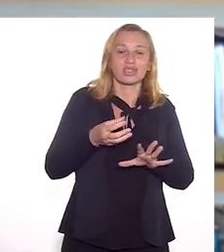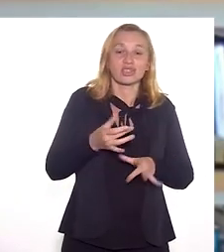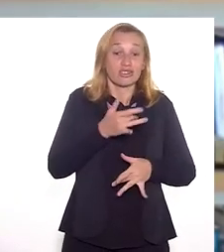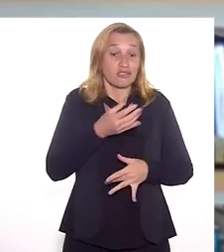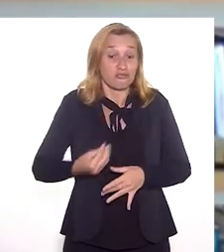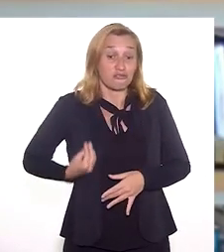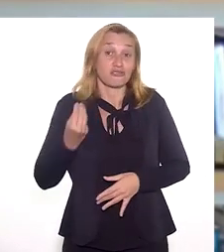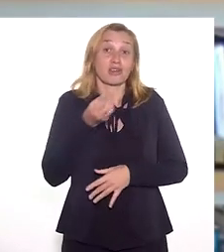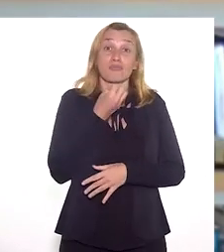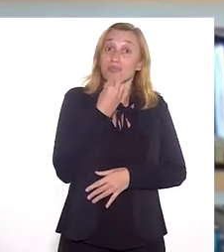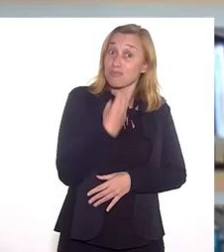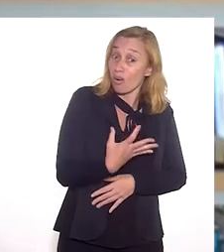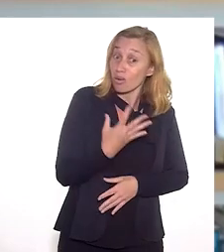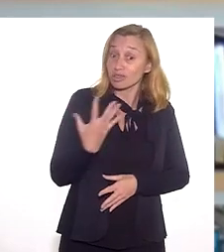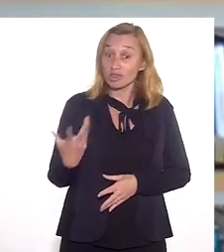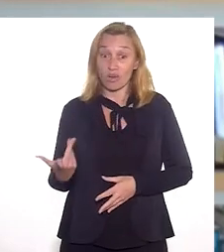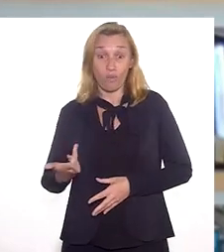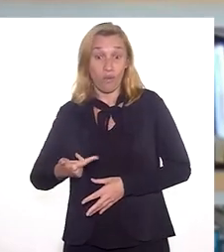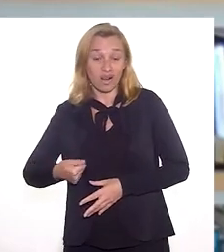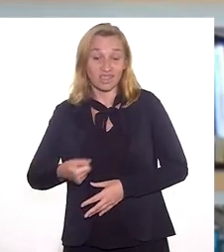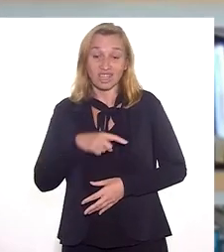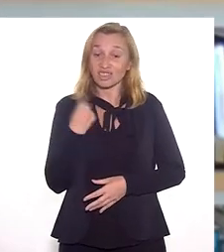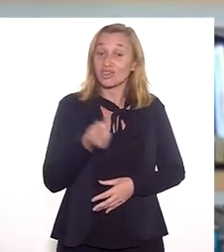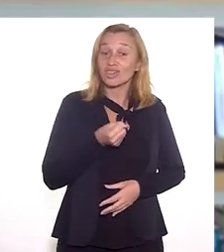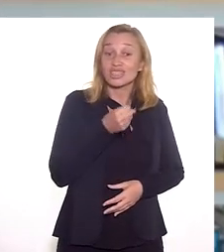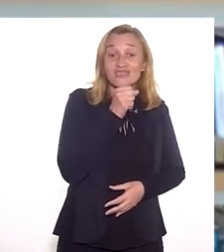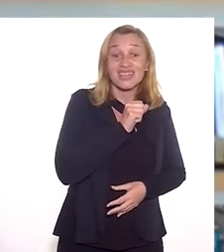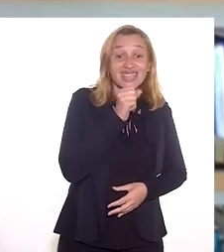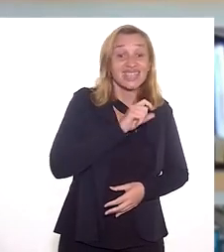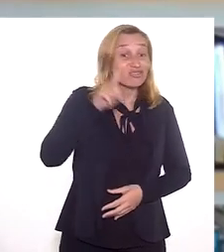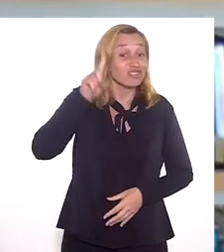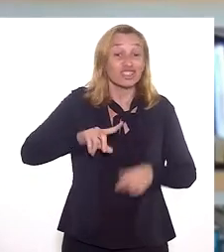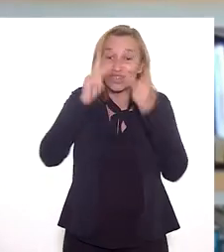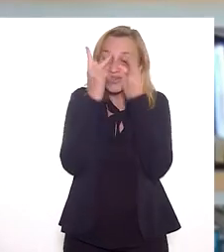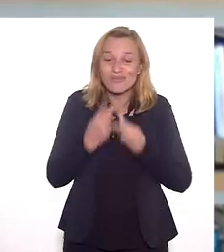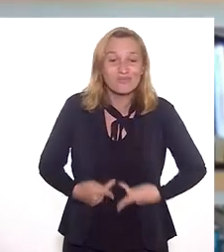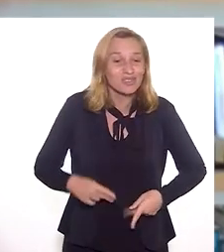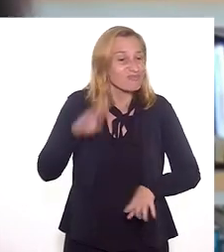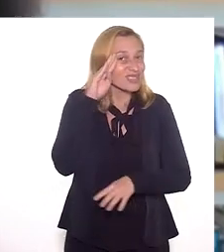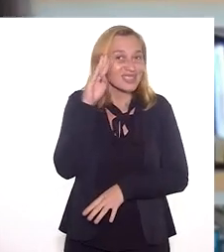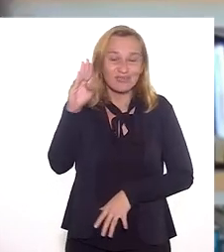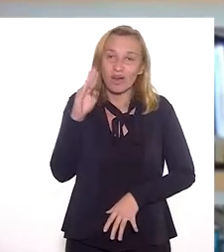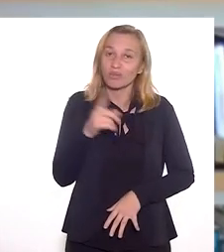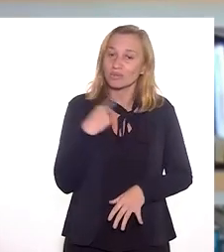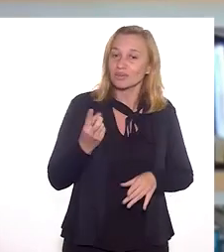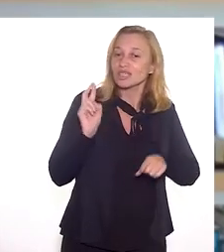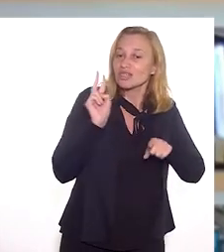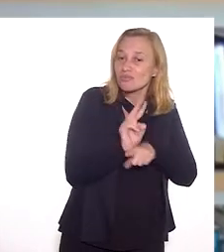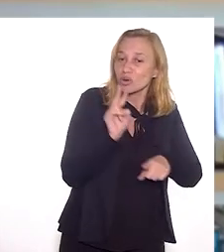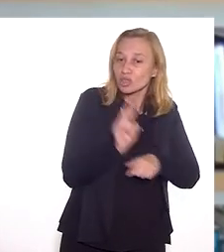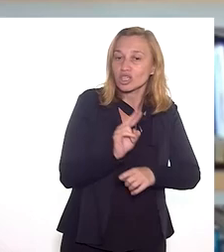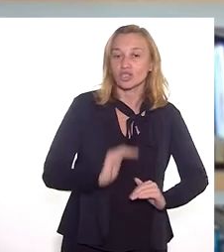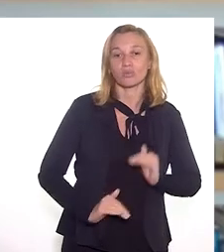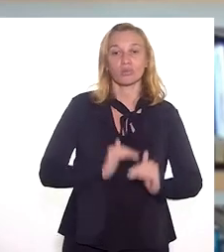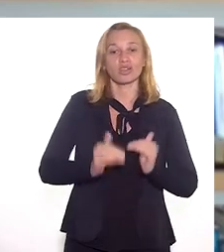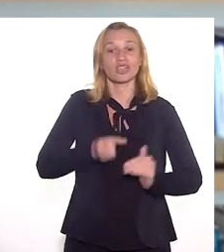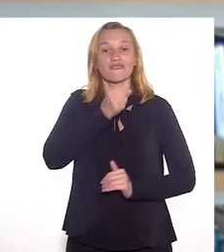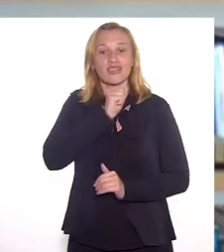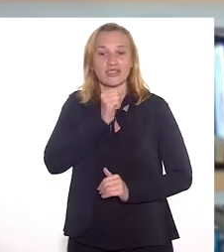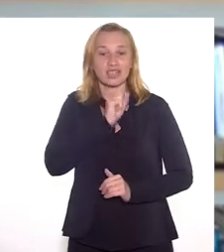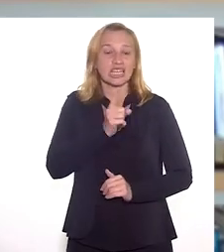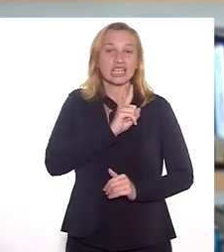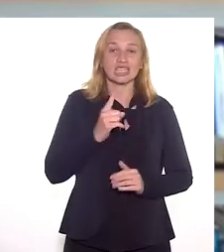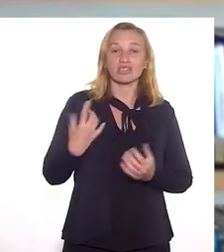boas, em condições adequadas, envelhecer é um direito humano fundamental. A gente precisa proteger o processo de envelhecimento e